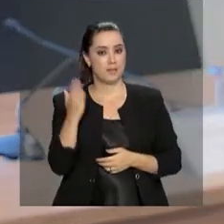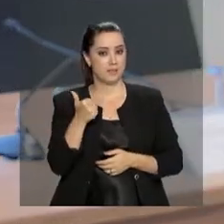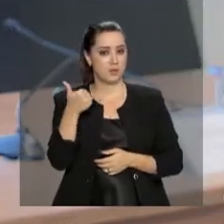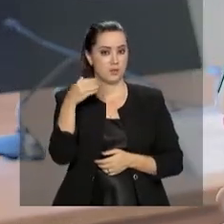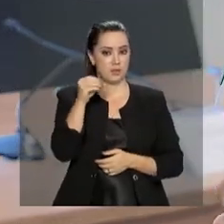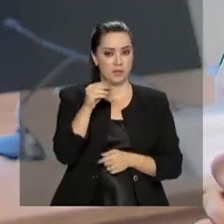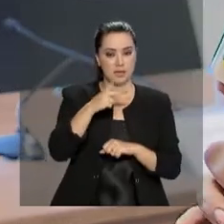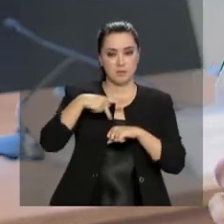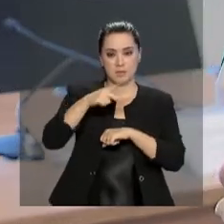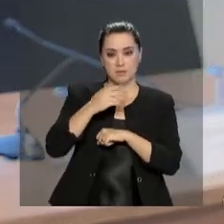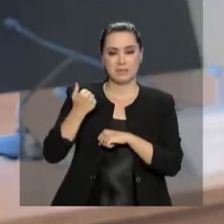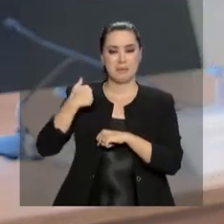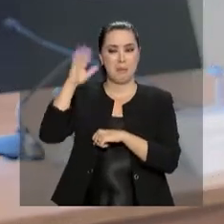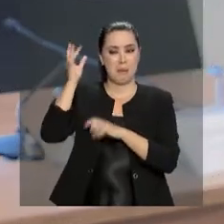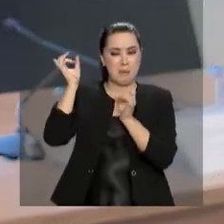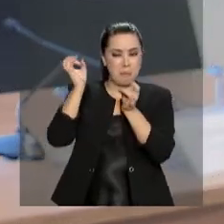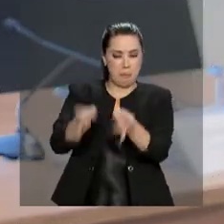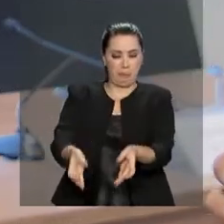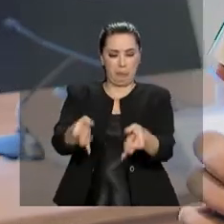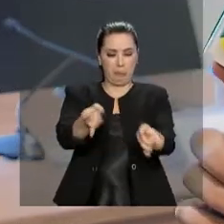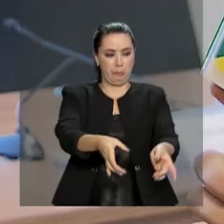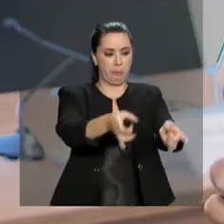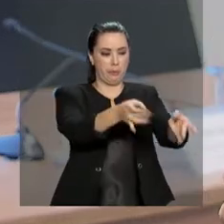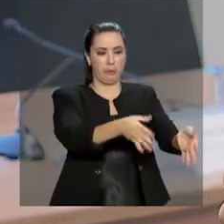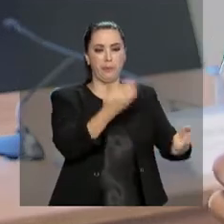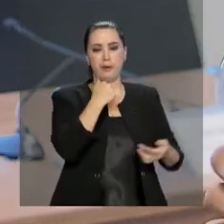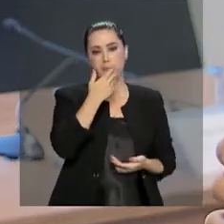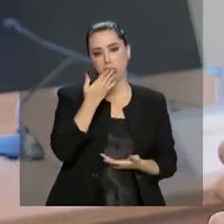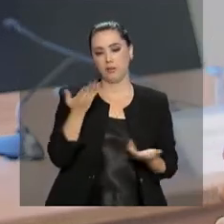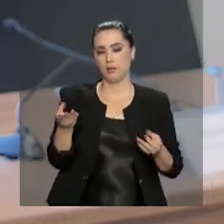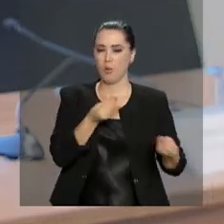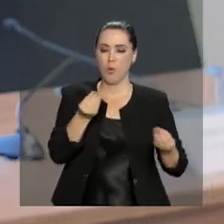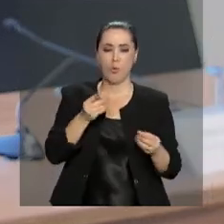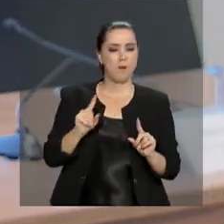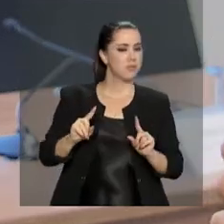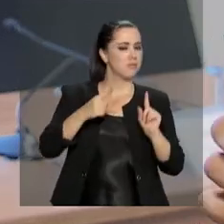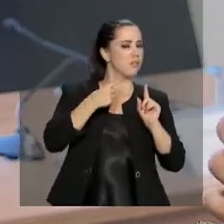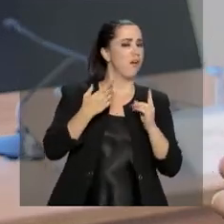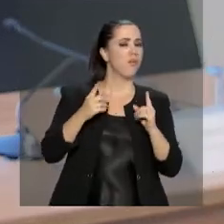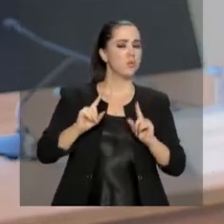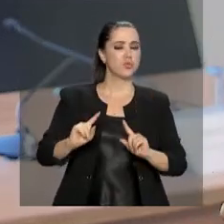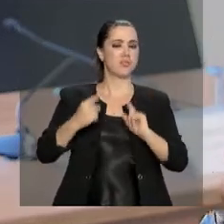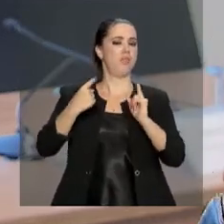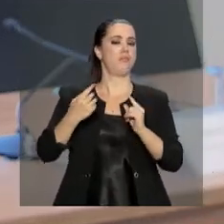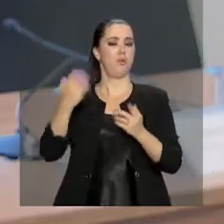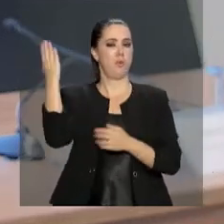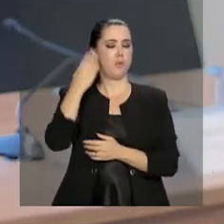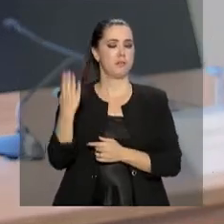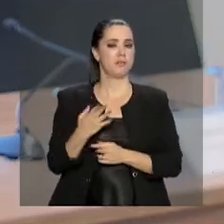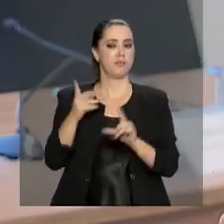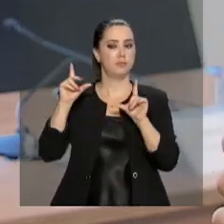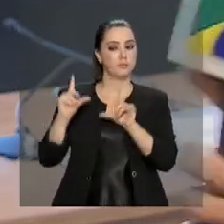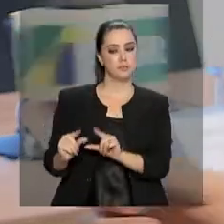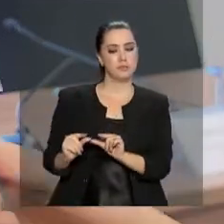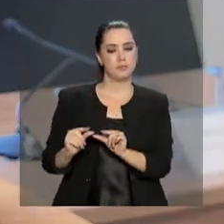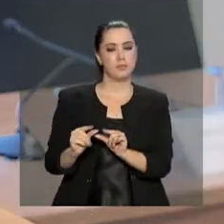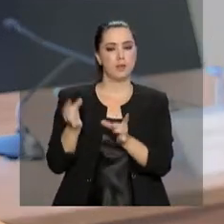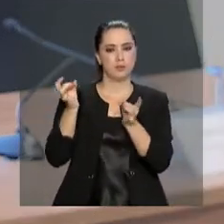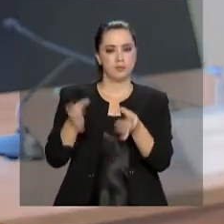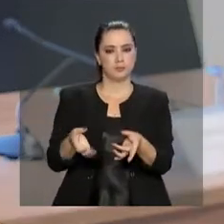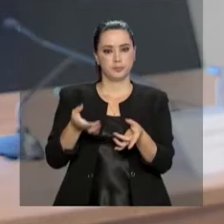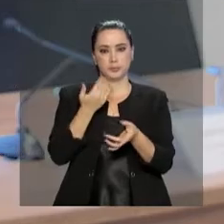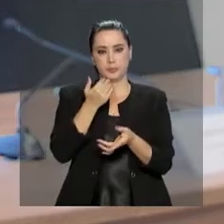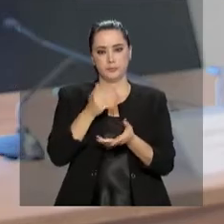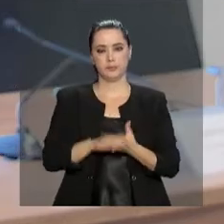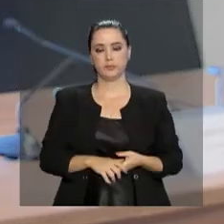dez países aí que mais desperdiça né alimentos quais são os desafios no país para conseguir reduzir esse desperdício